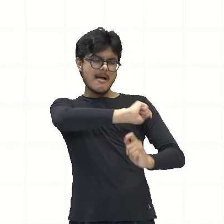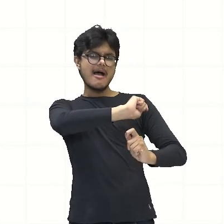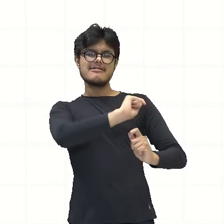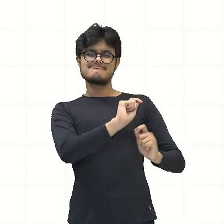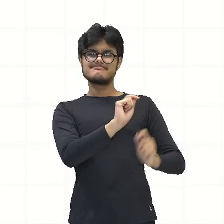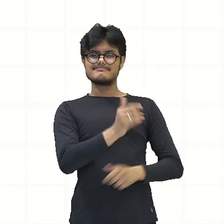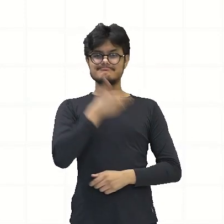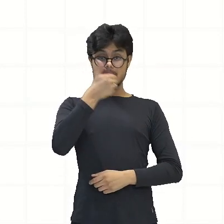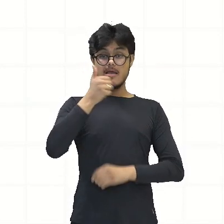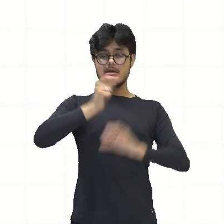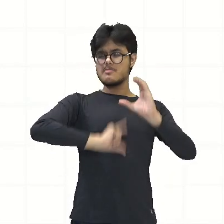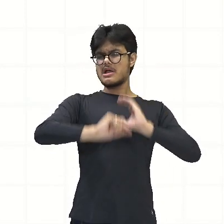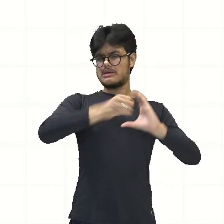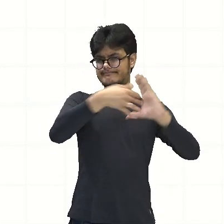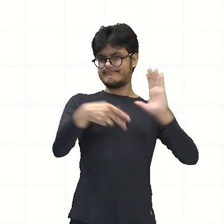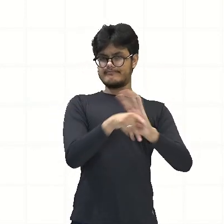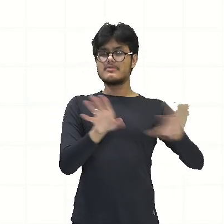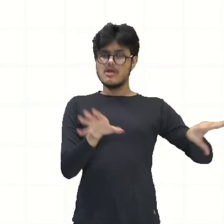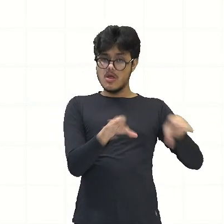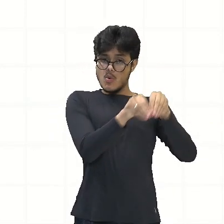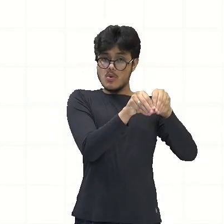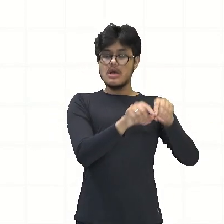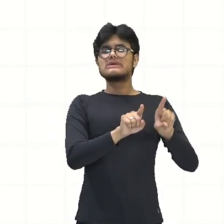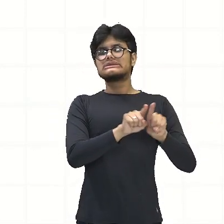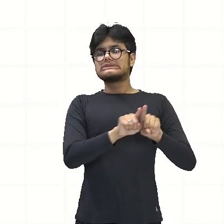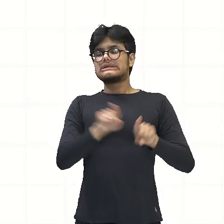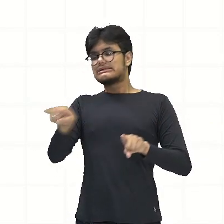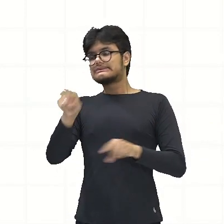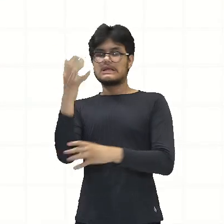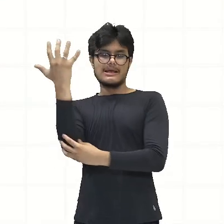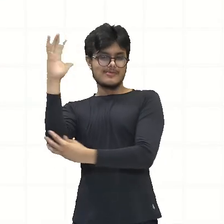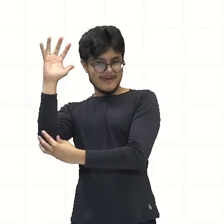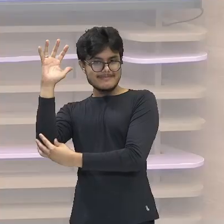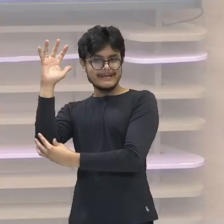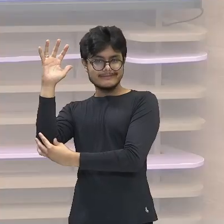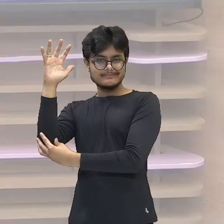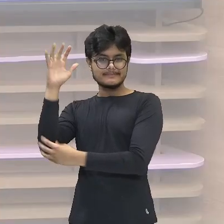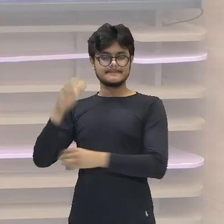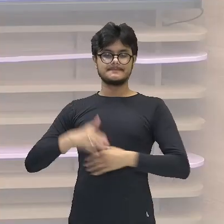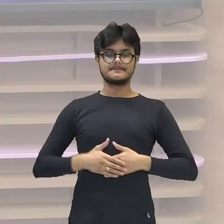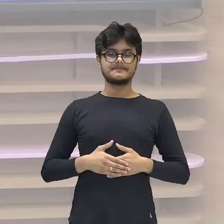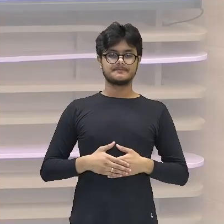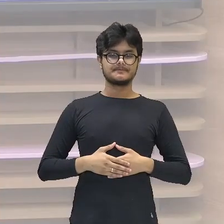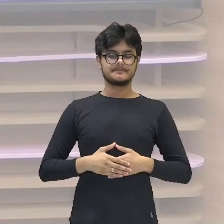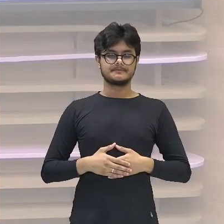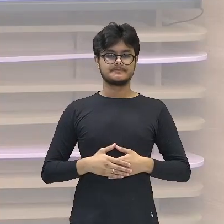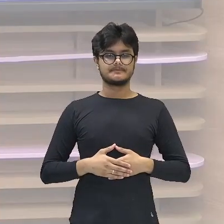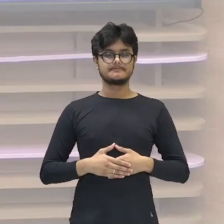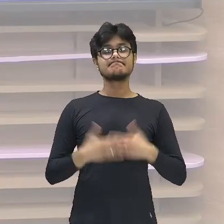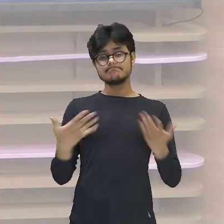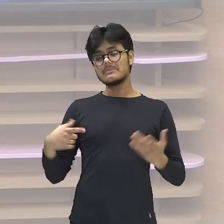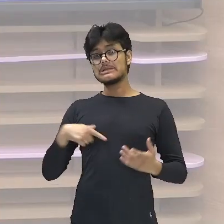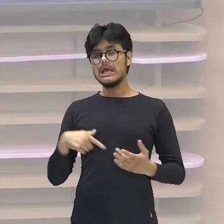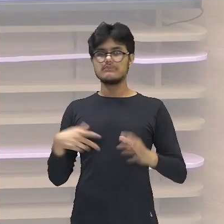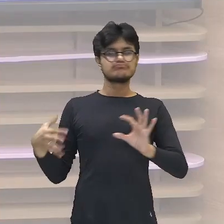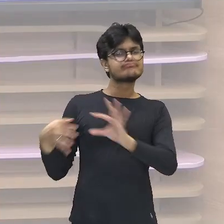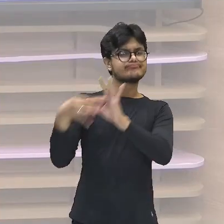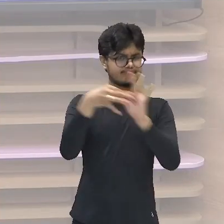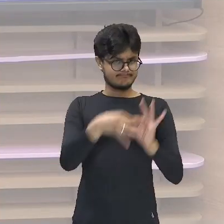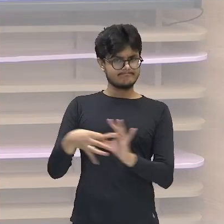do sistema capitalista, que vai influenciar aí na questão do meio ambiente. Então, aí nós temos uma ligação